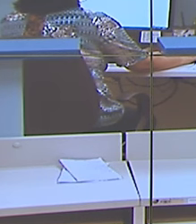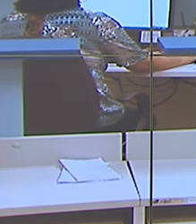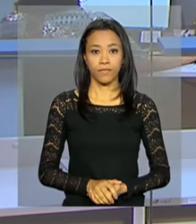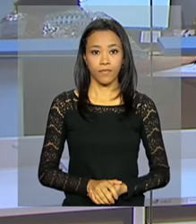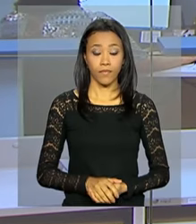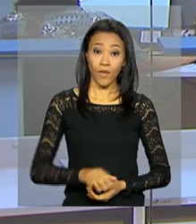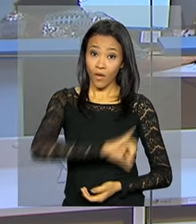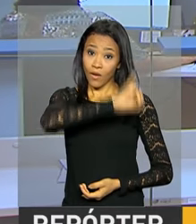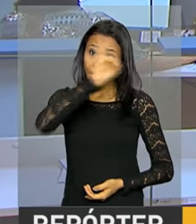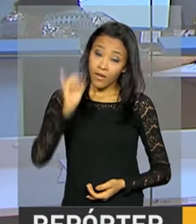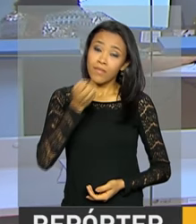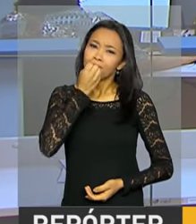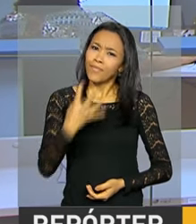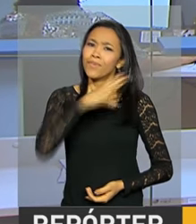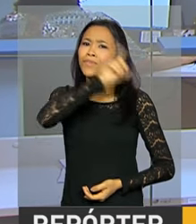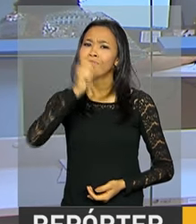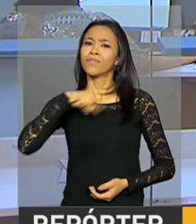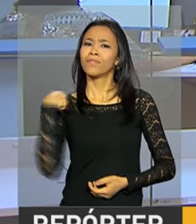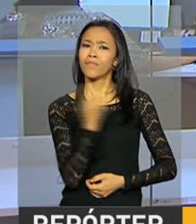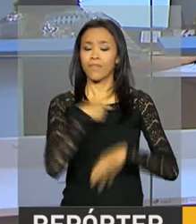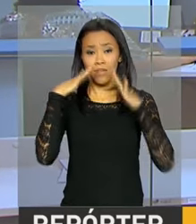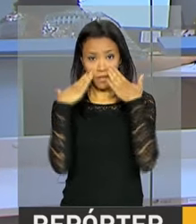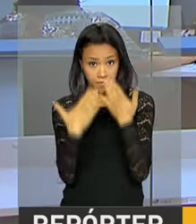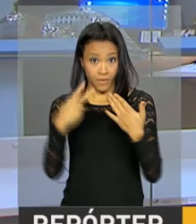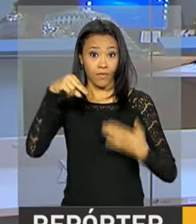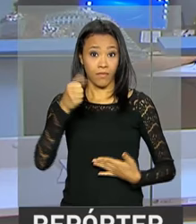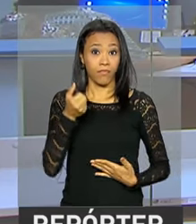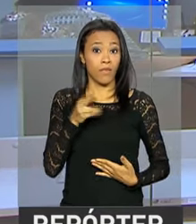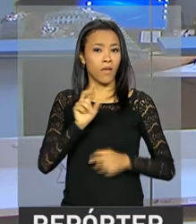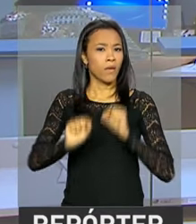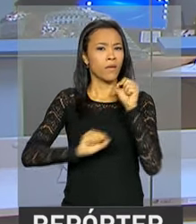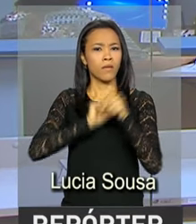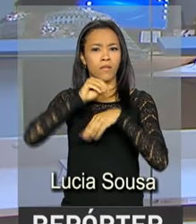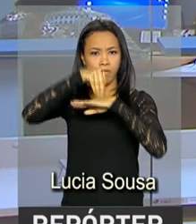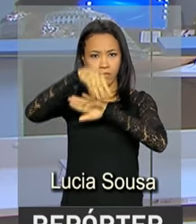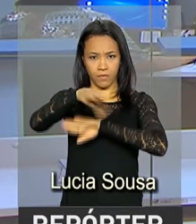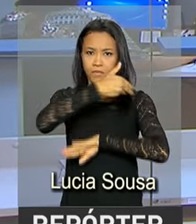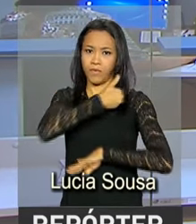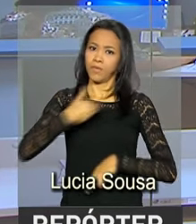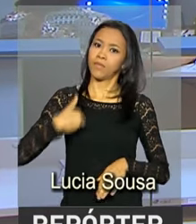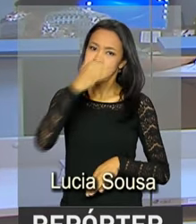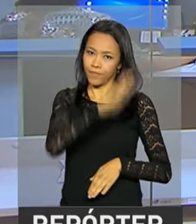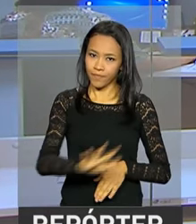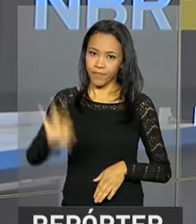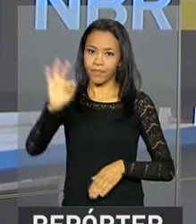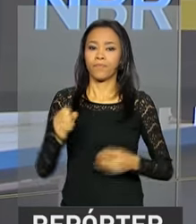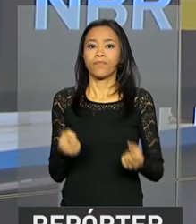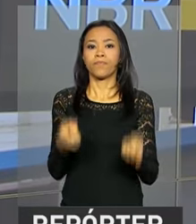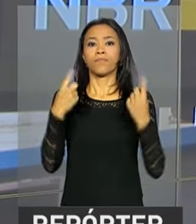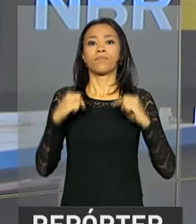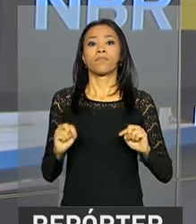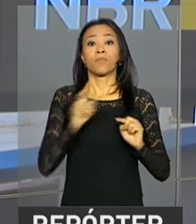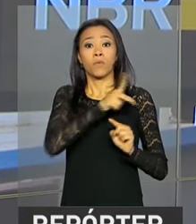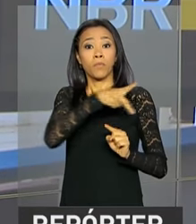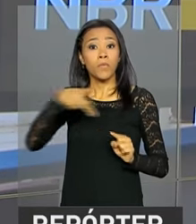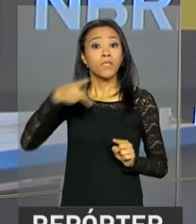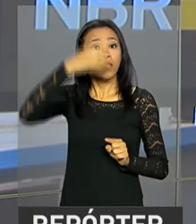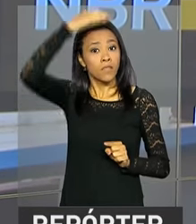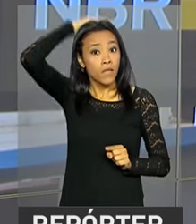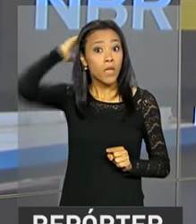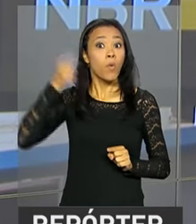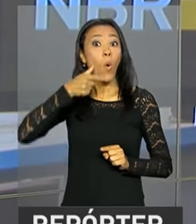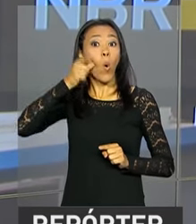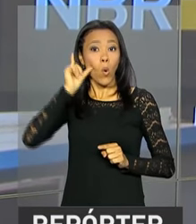Olá, bom dia. Estamos de volta com Repórter NBR e as notícias do governo federal. O presidente Michel Temer